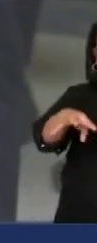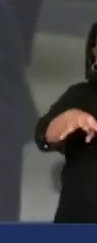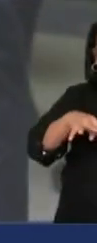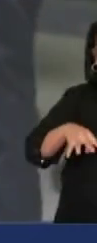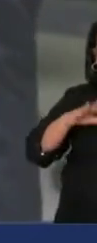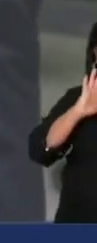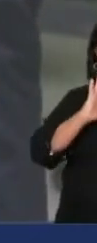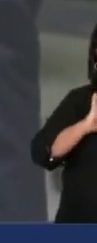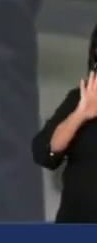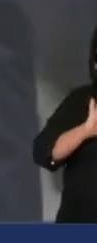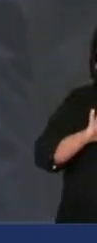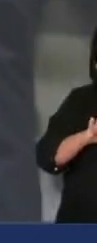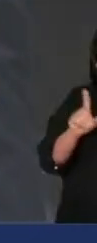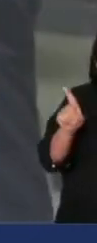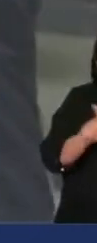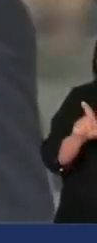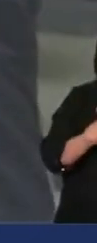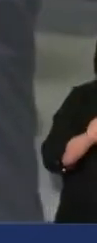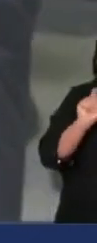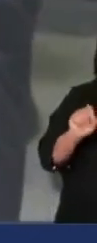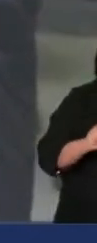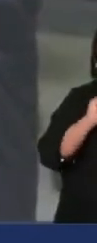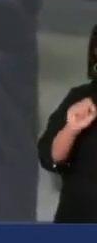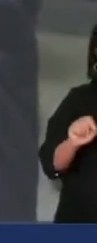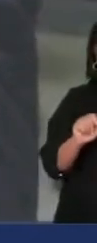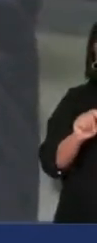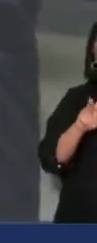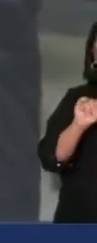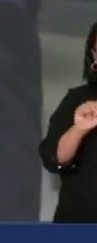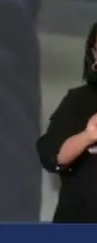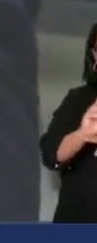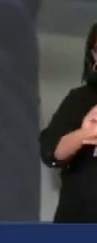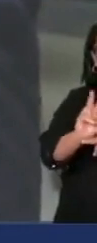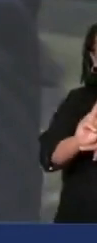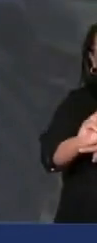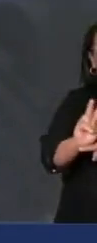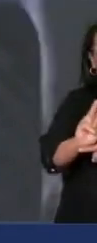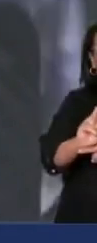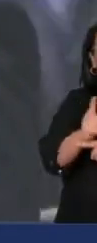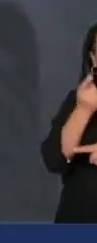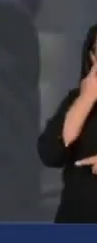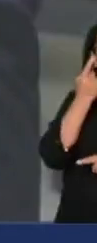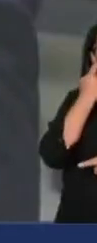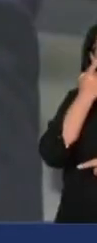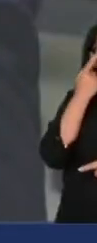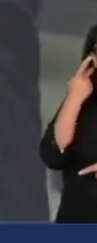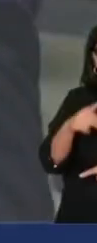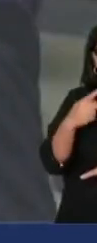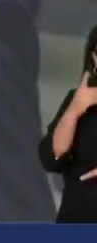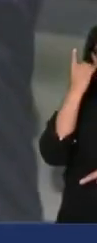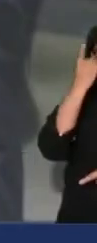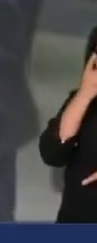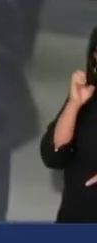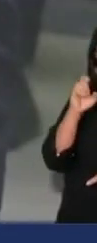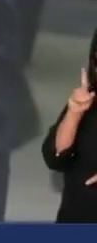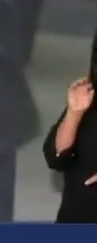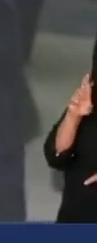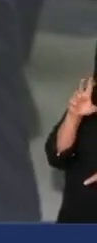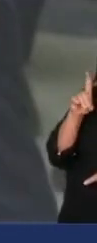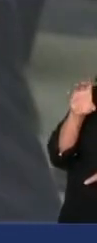Câmara e que, além disso, a gente vai fiscalizar para verificar se o senhor Eduardo Bolsonaro não vai